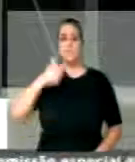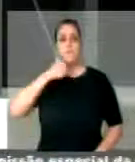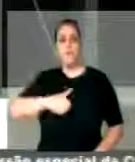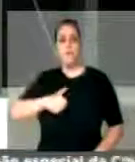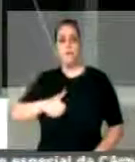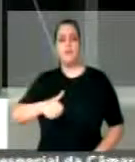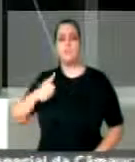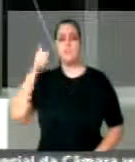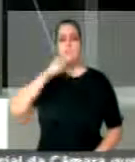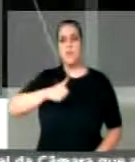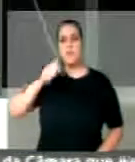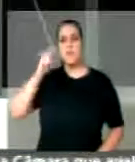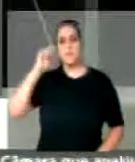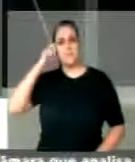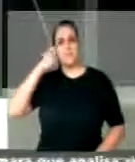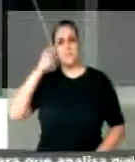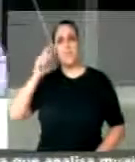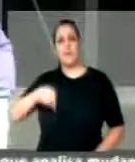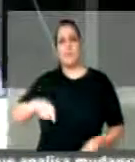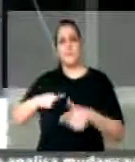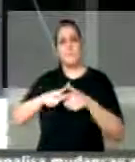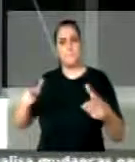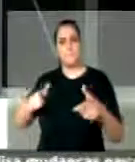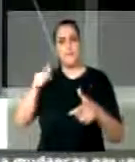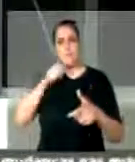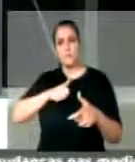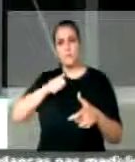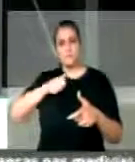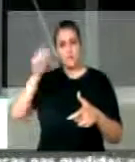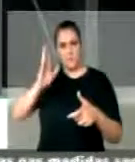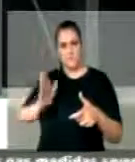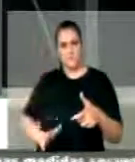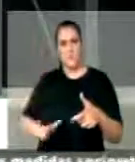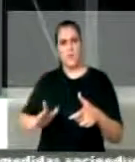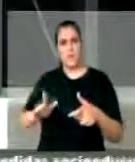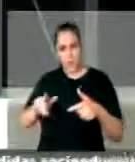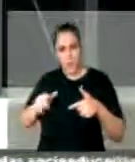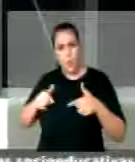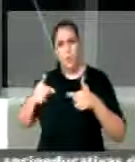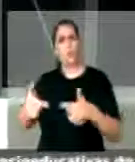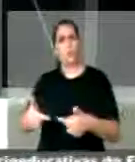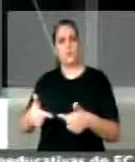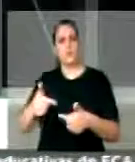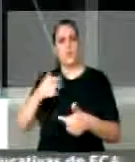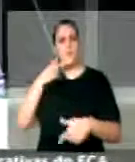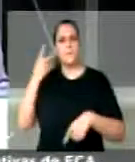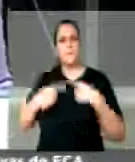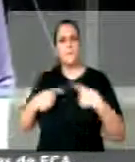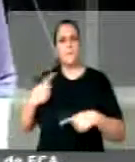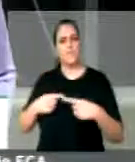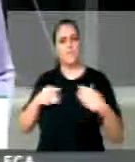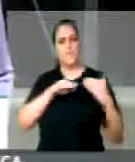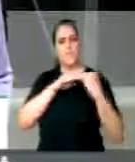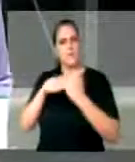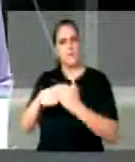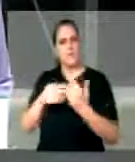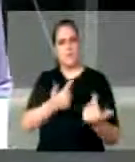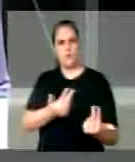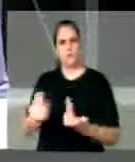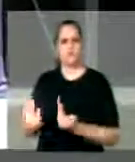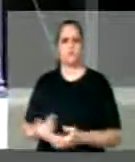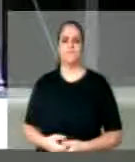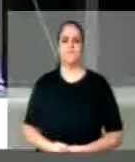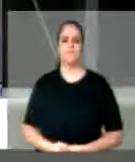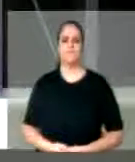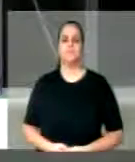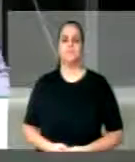são maioria das mulheres dentro da luta para políticas de igualdade. Eu concedo a